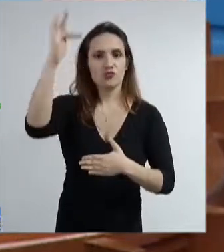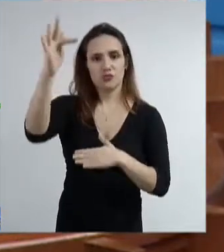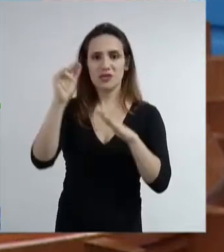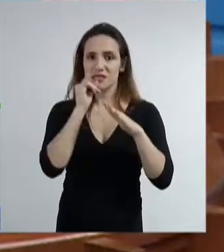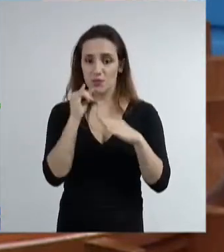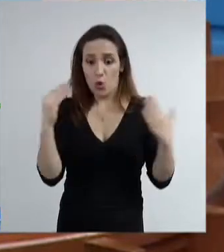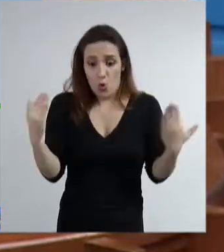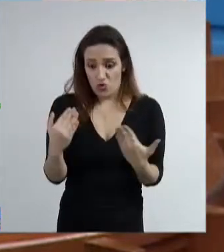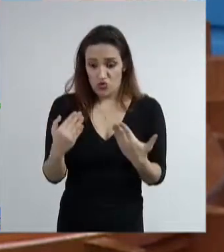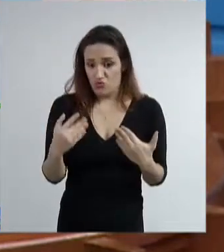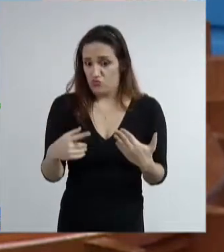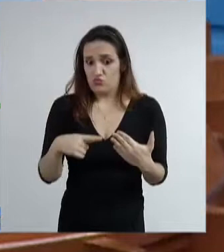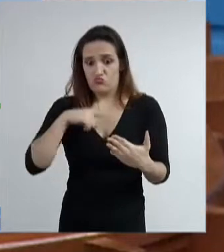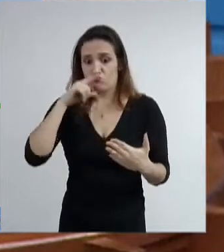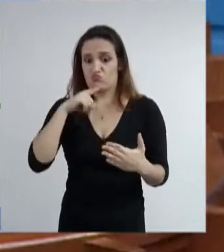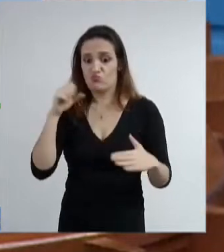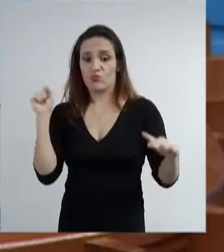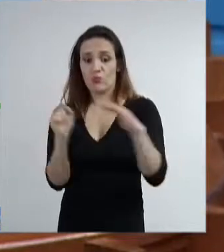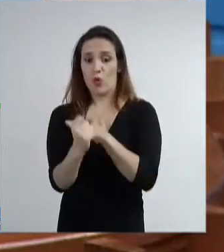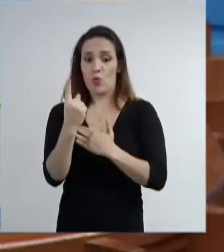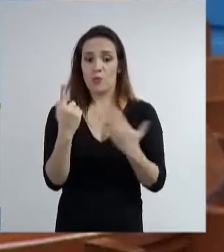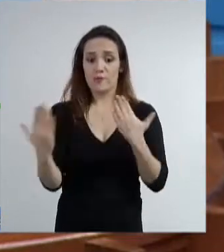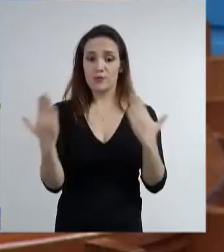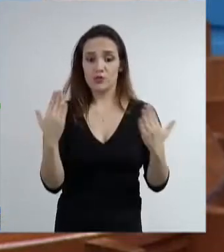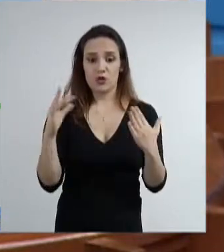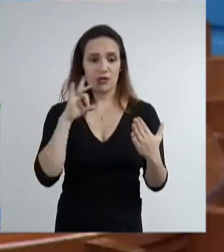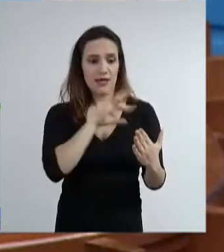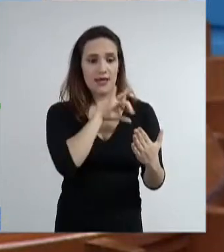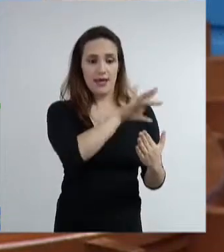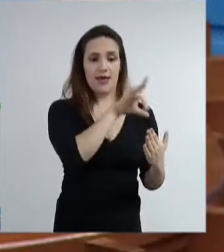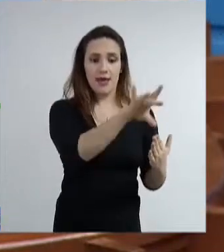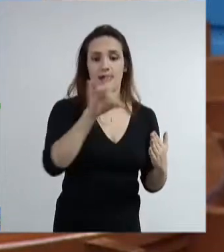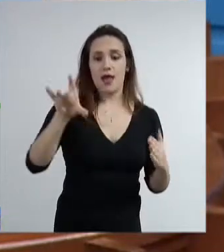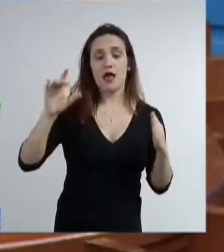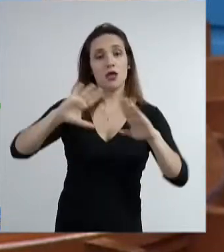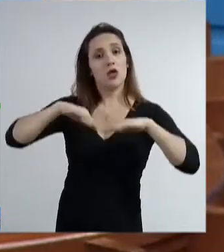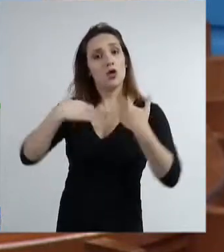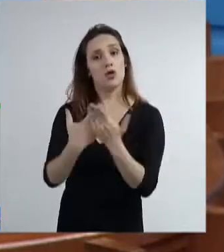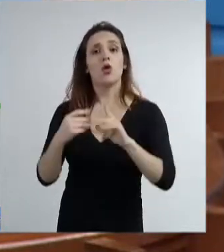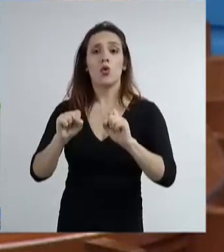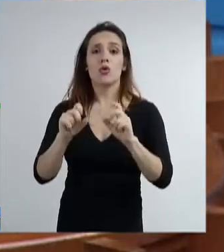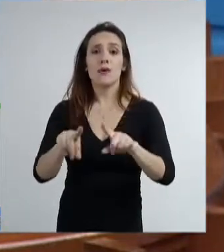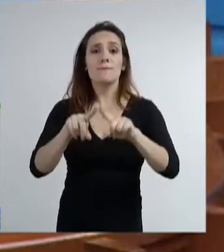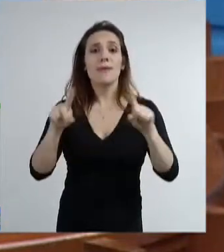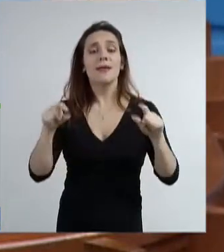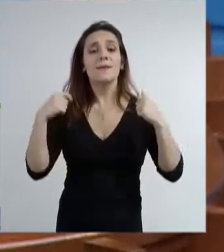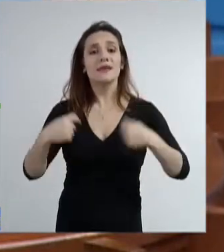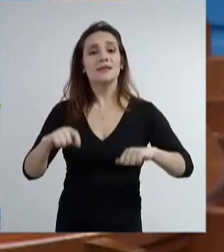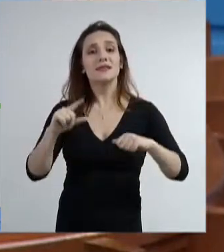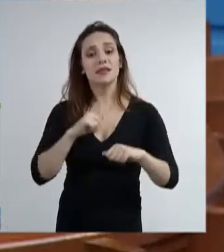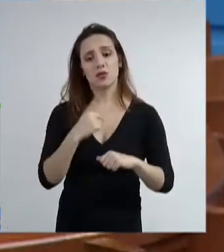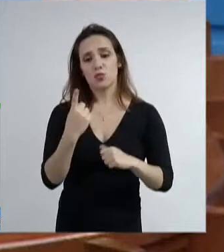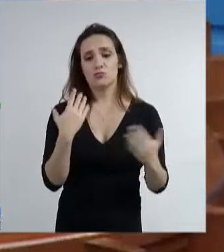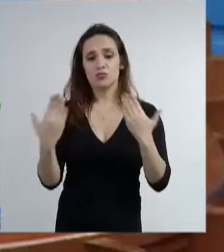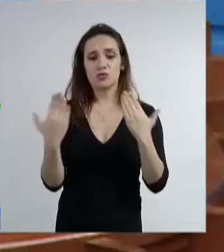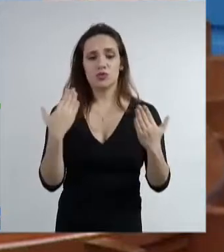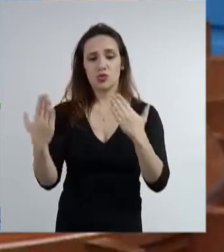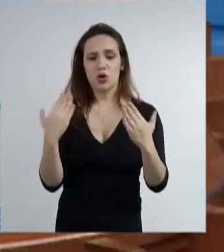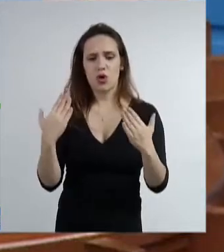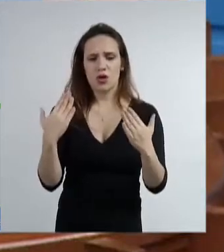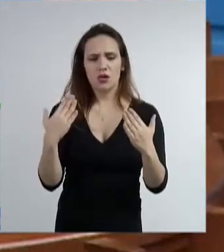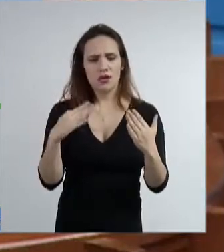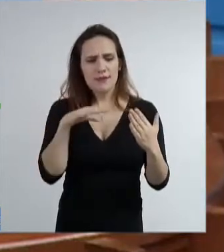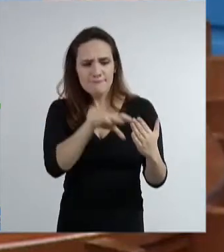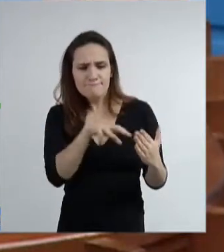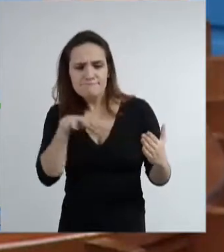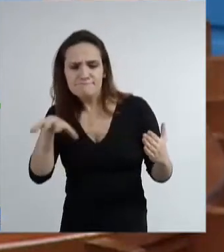de colocar um psicólogo à disposição de cada escola, mas que tenhamos um psicólogo para determinadas